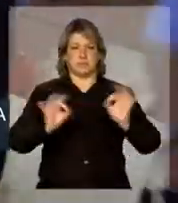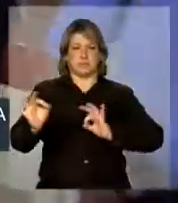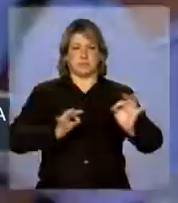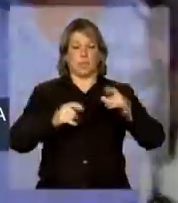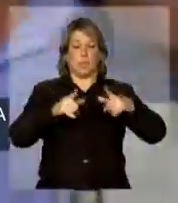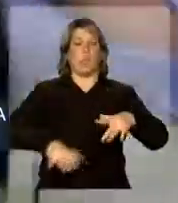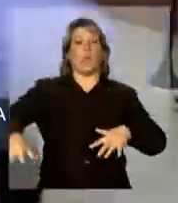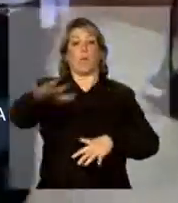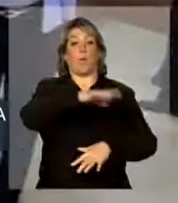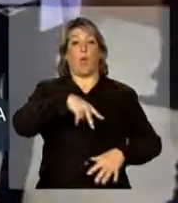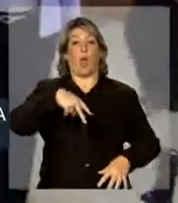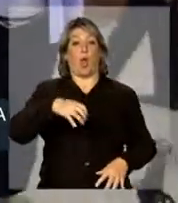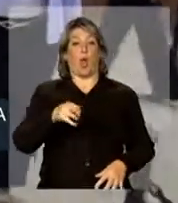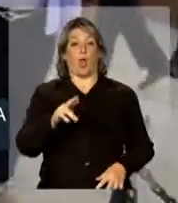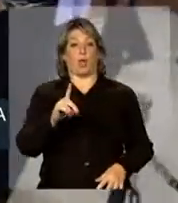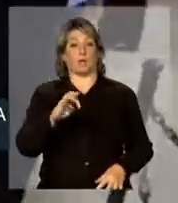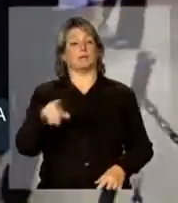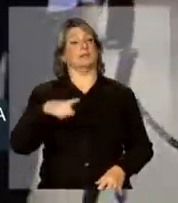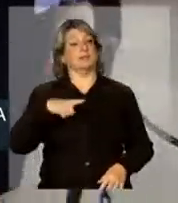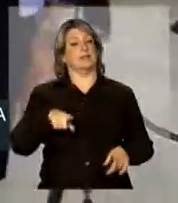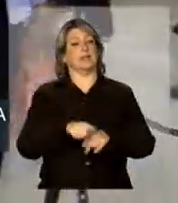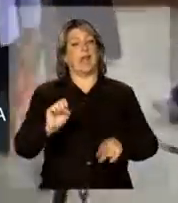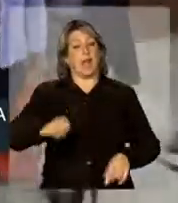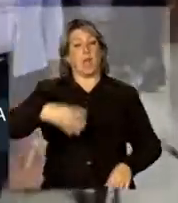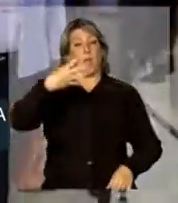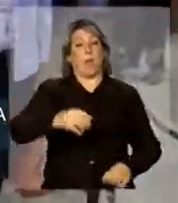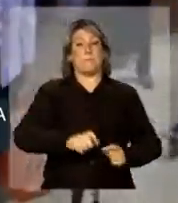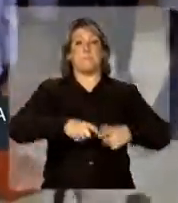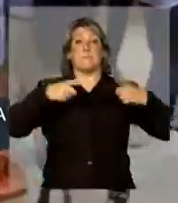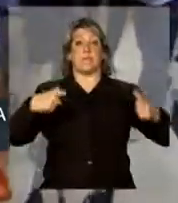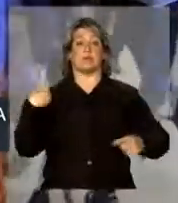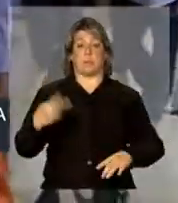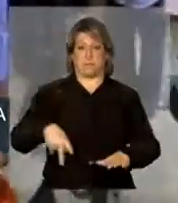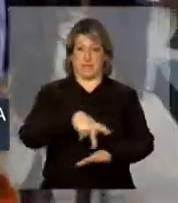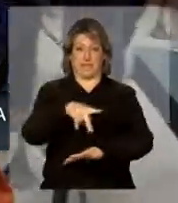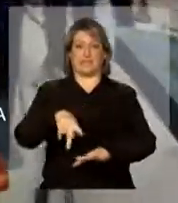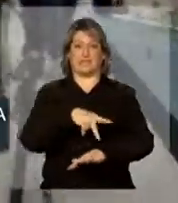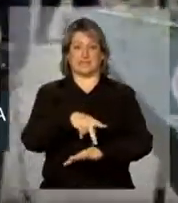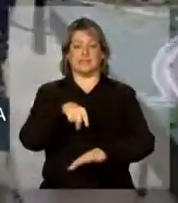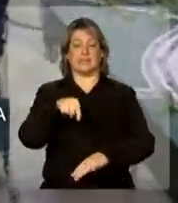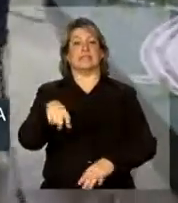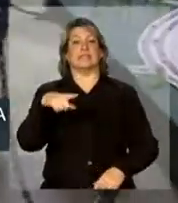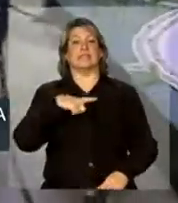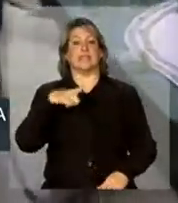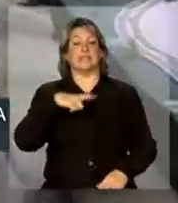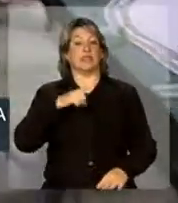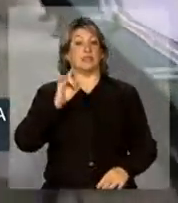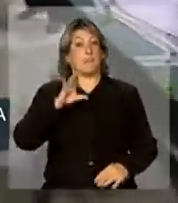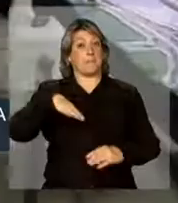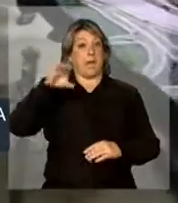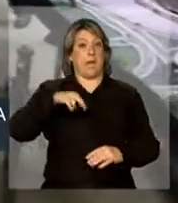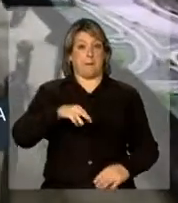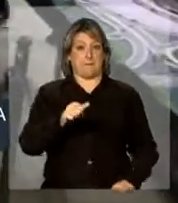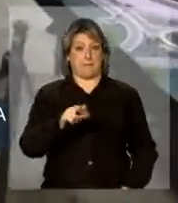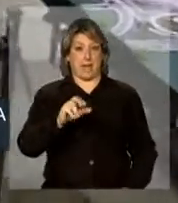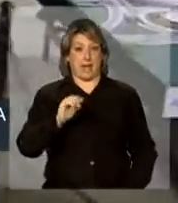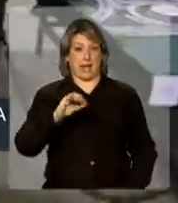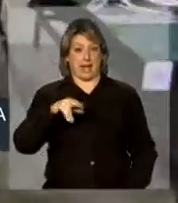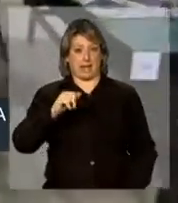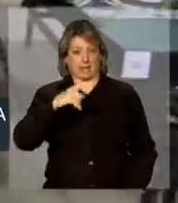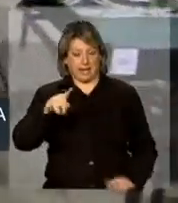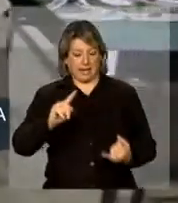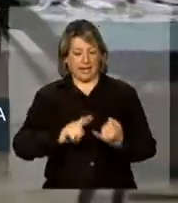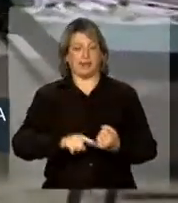da região Nordeste e um quarto maior do país Ele é superada apenas pelo Maracanã Mineirão